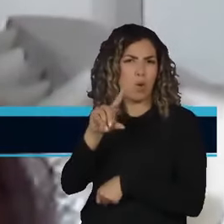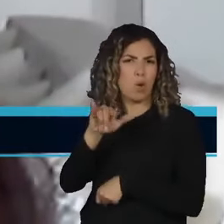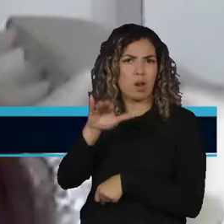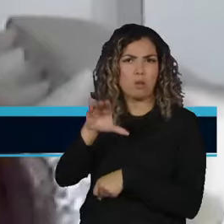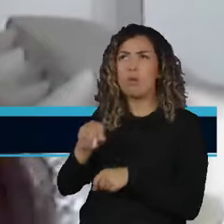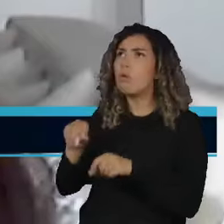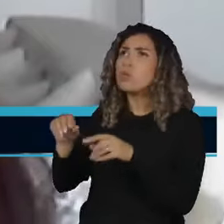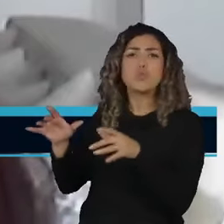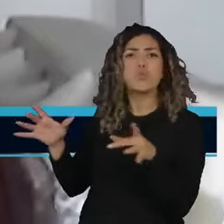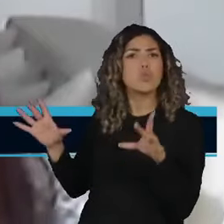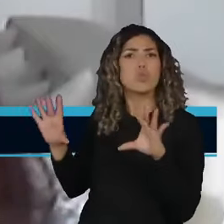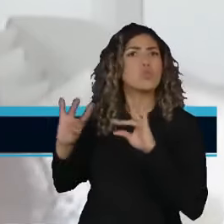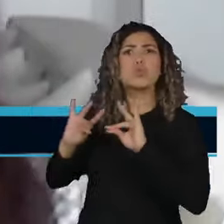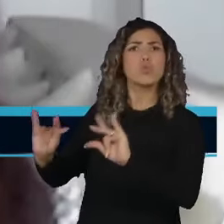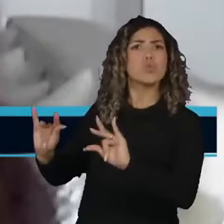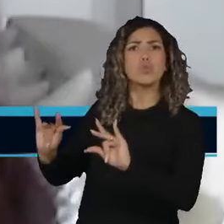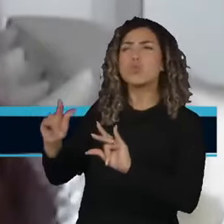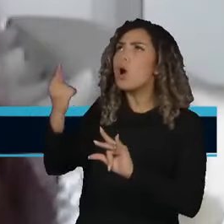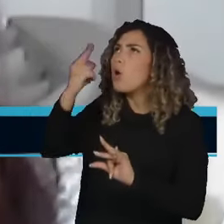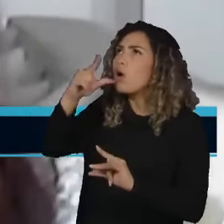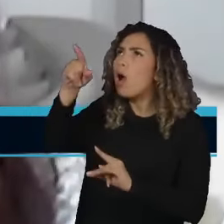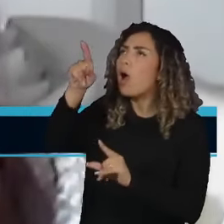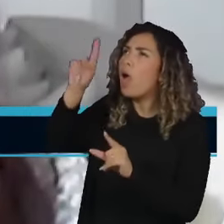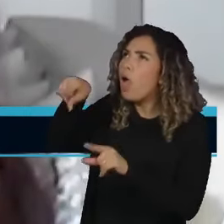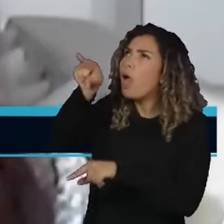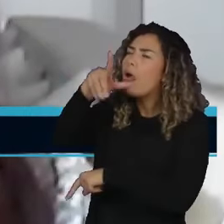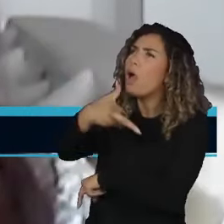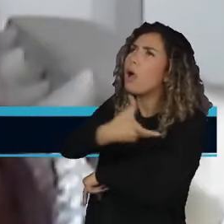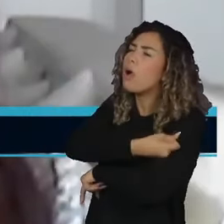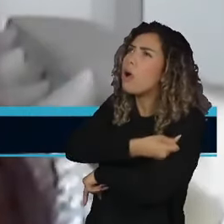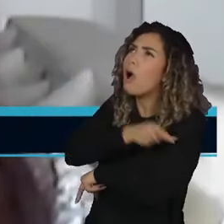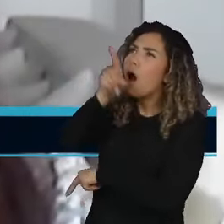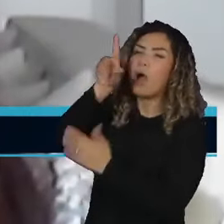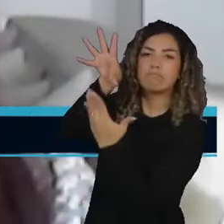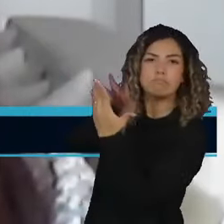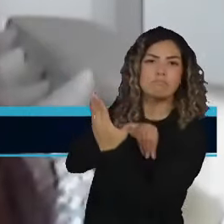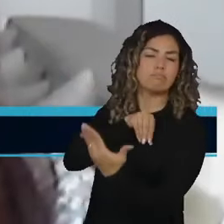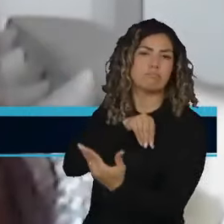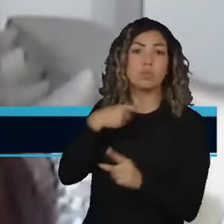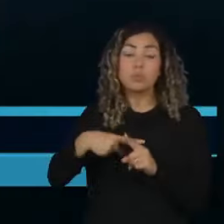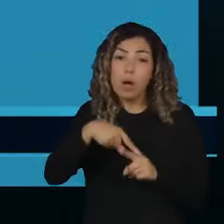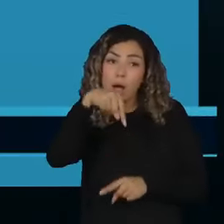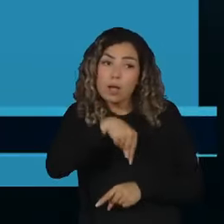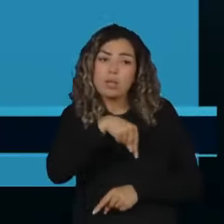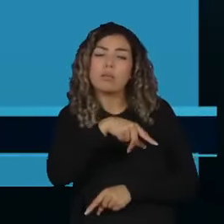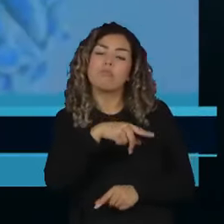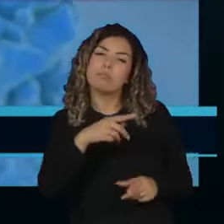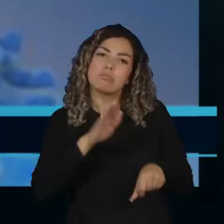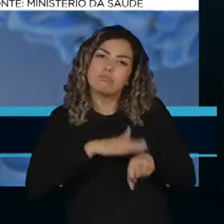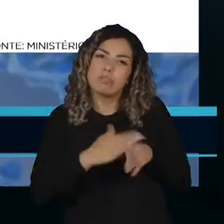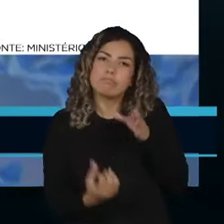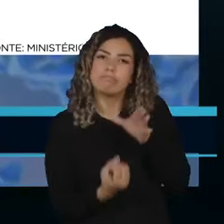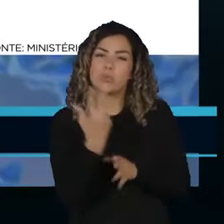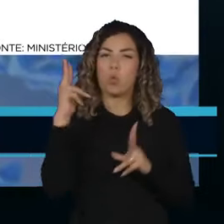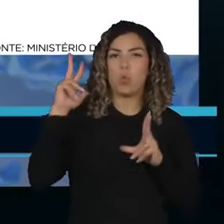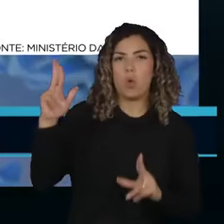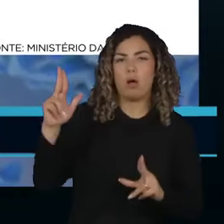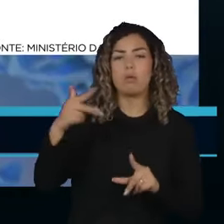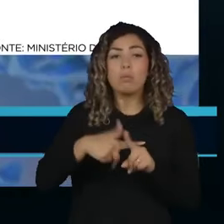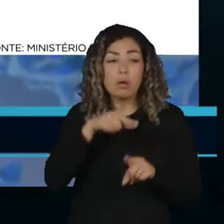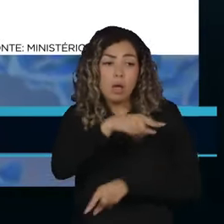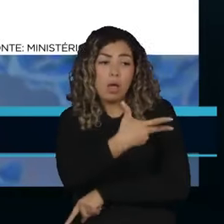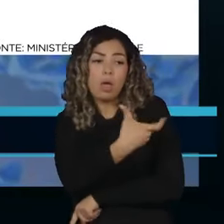pela poliomielite injetável. A polioinjetável é uma vacina de vírus morto. Desde 2012, a